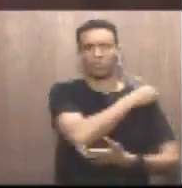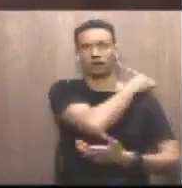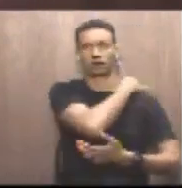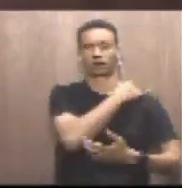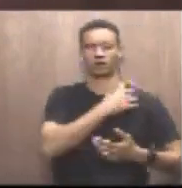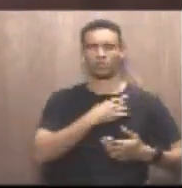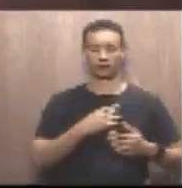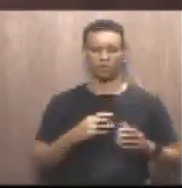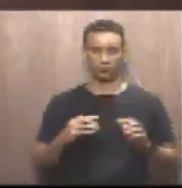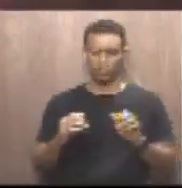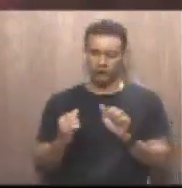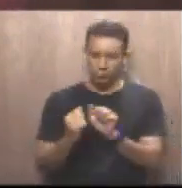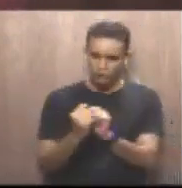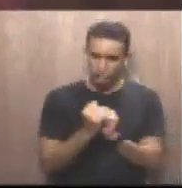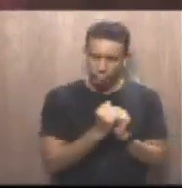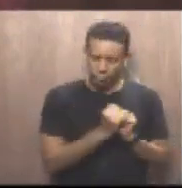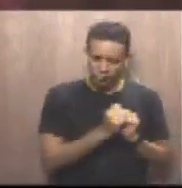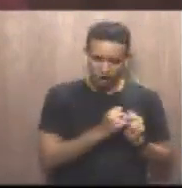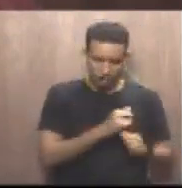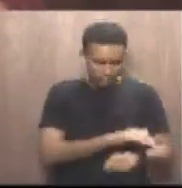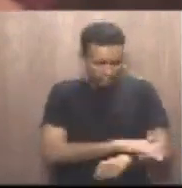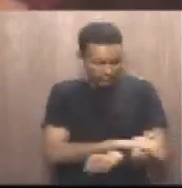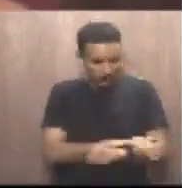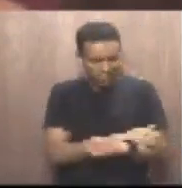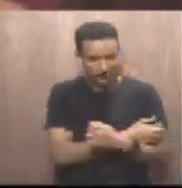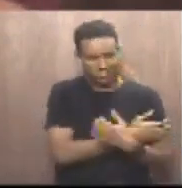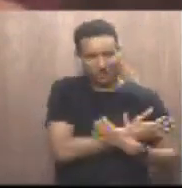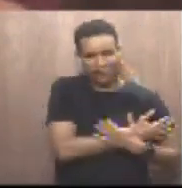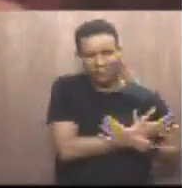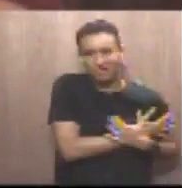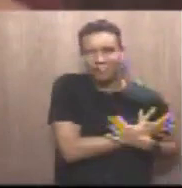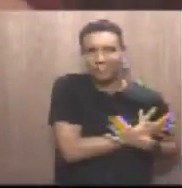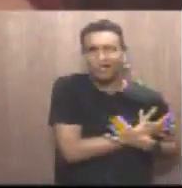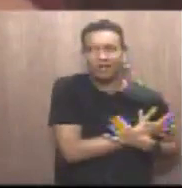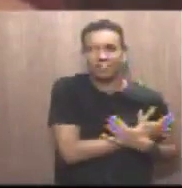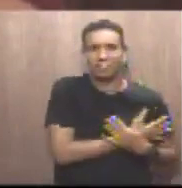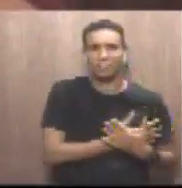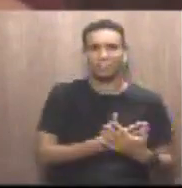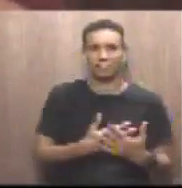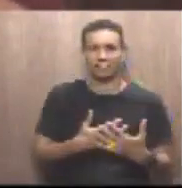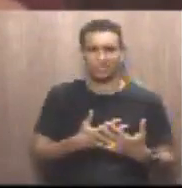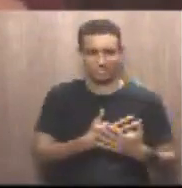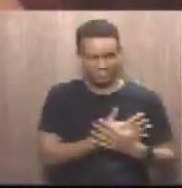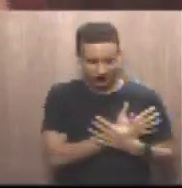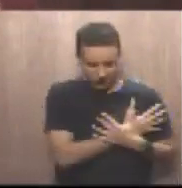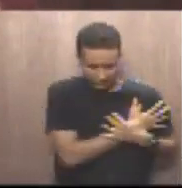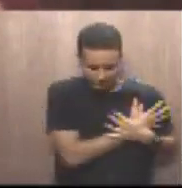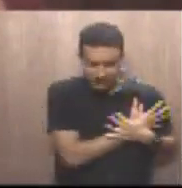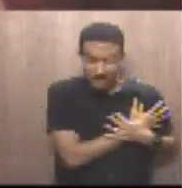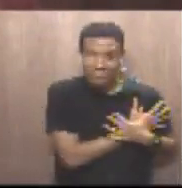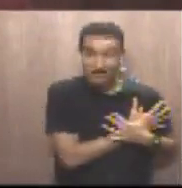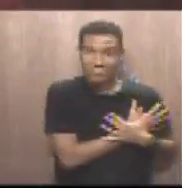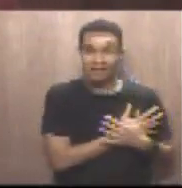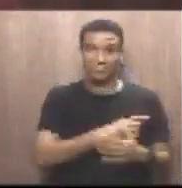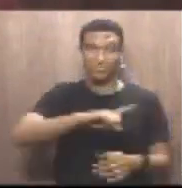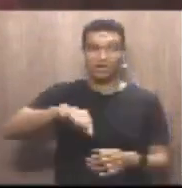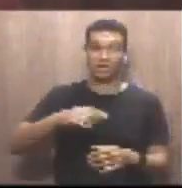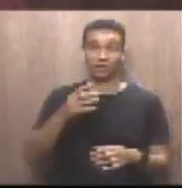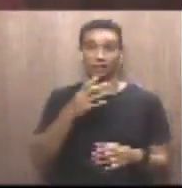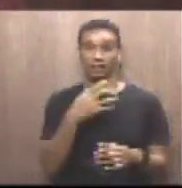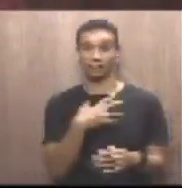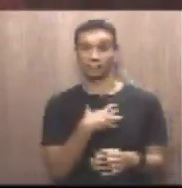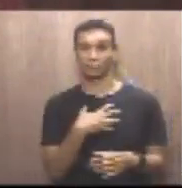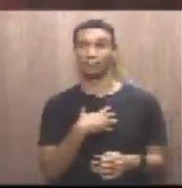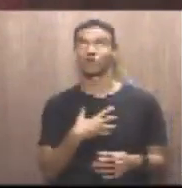mãe contato pele a pele, não é pele e pano, não é isso? É pele a pele. Então, quando nós colocamos